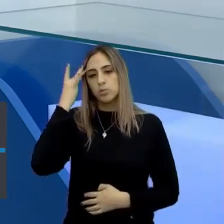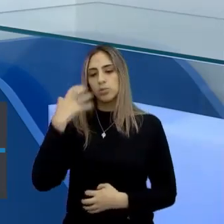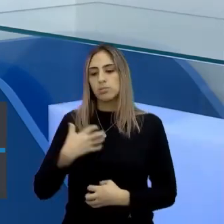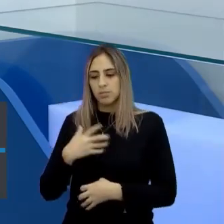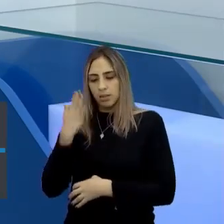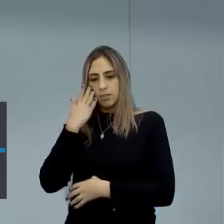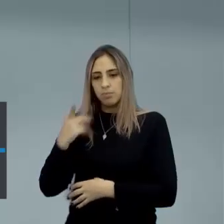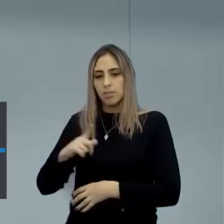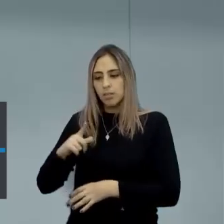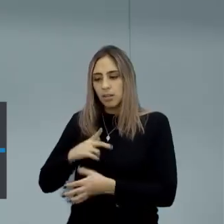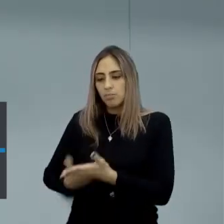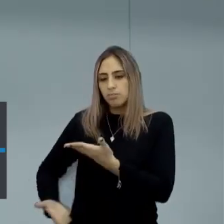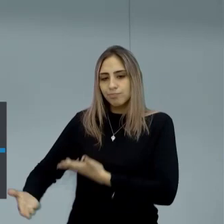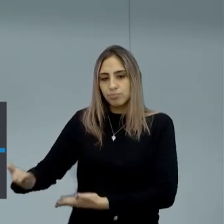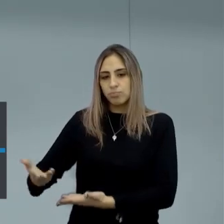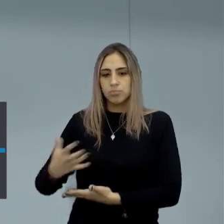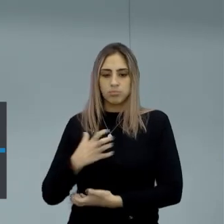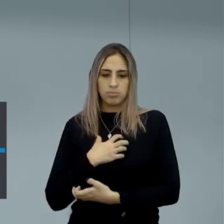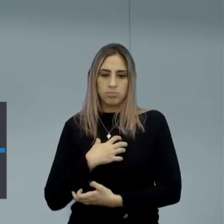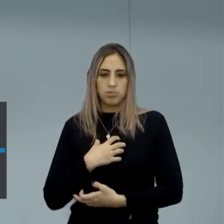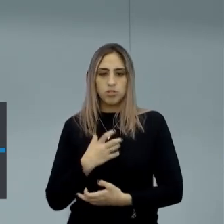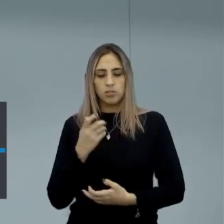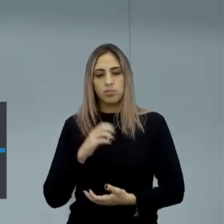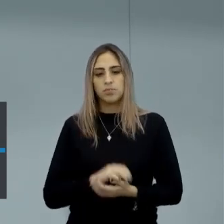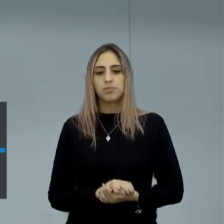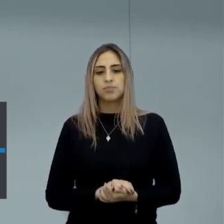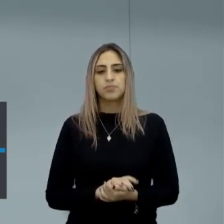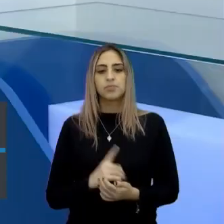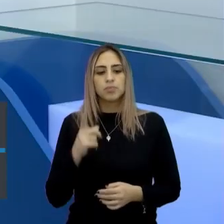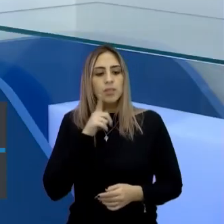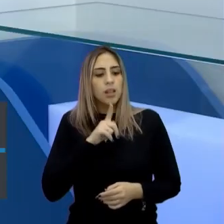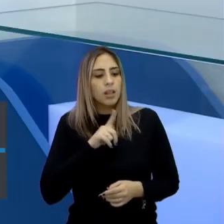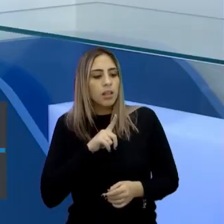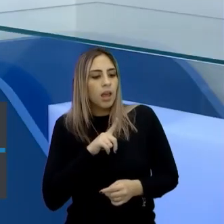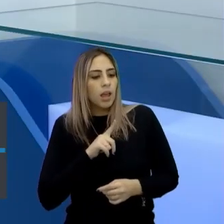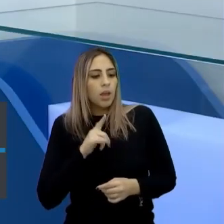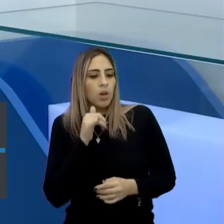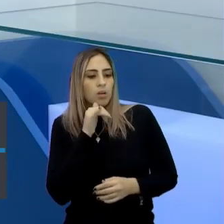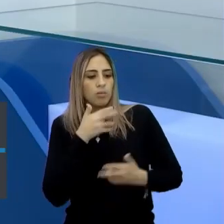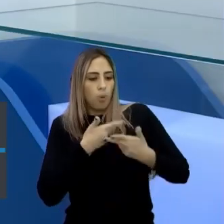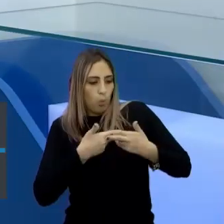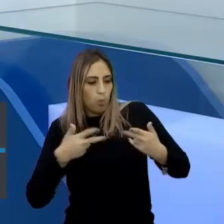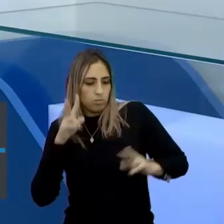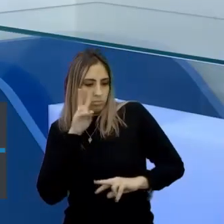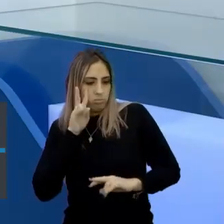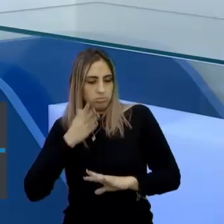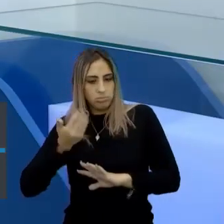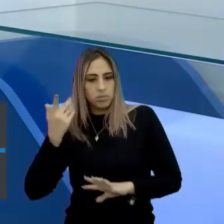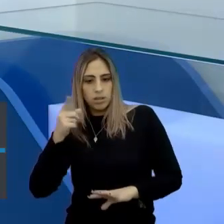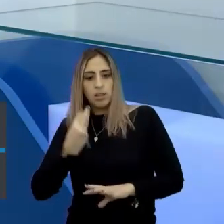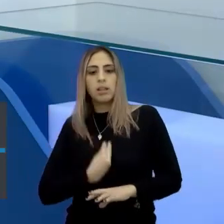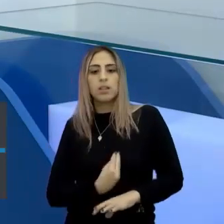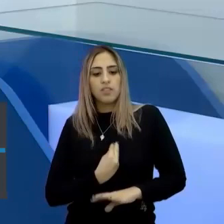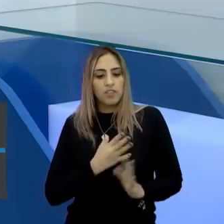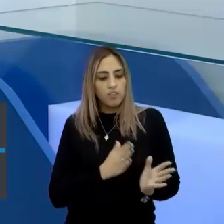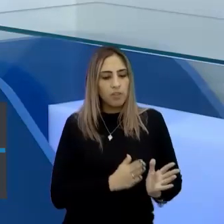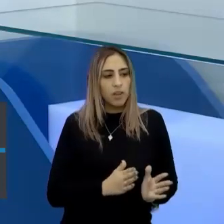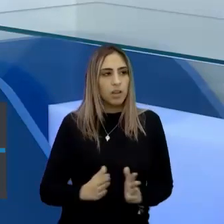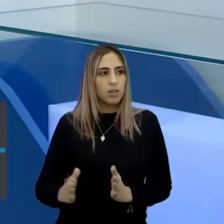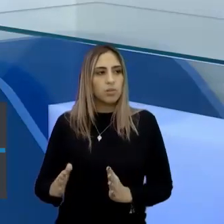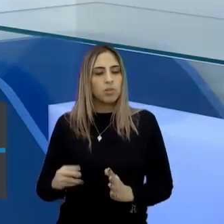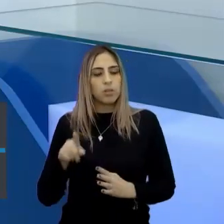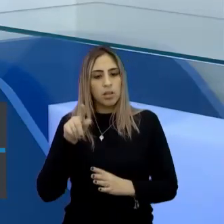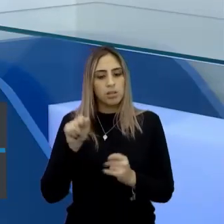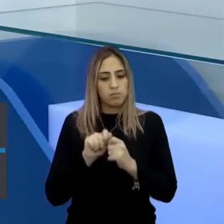aí os relatos dos colegas, o pessoal que manda para ele, por ele ter vivenciado aquilo também, né, ele